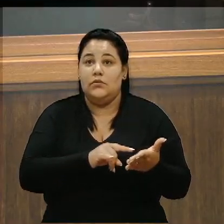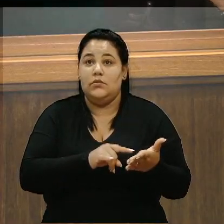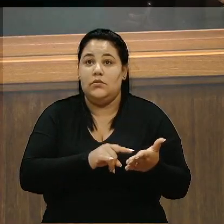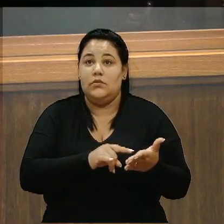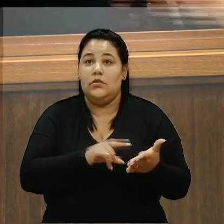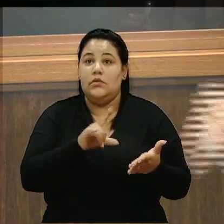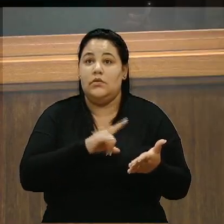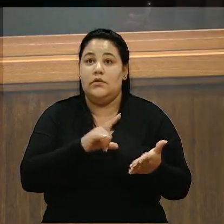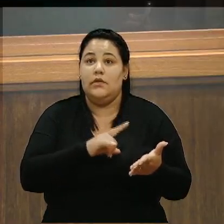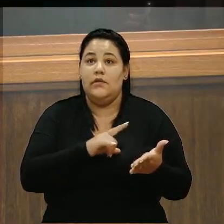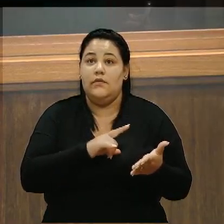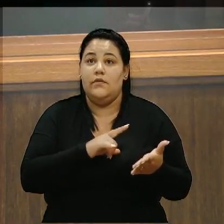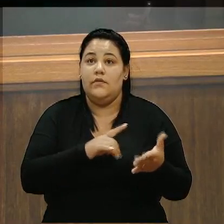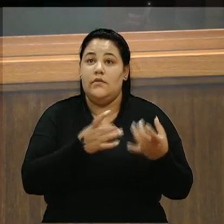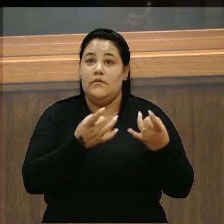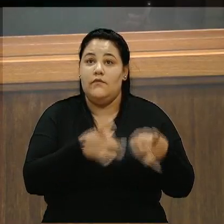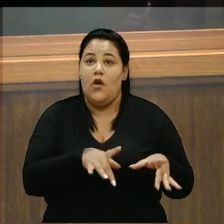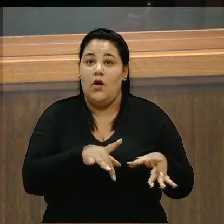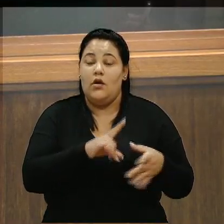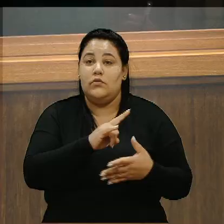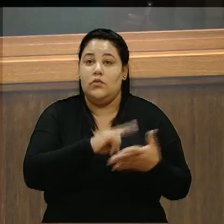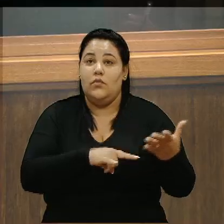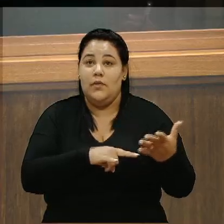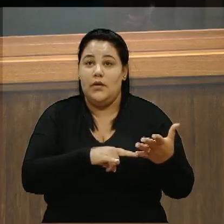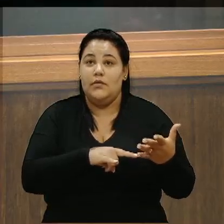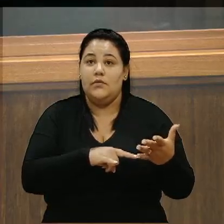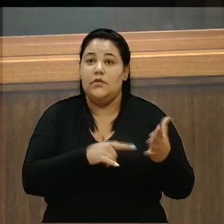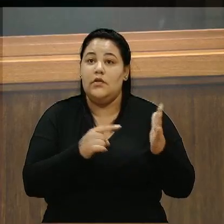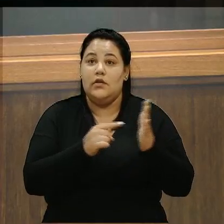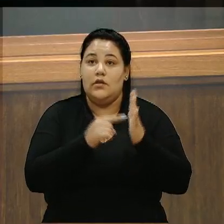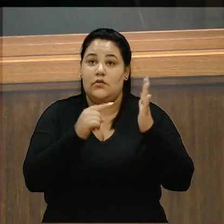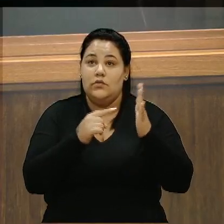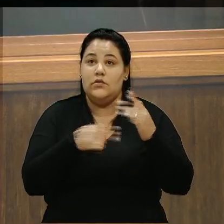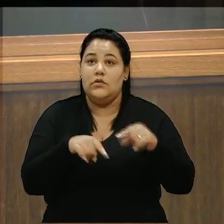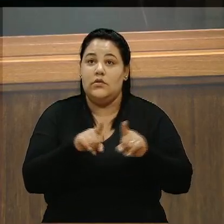jogado fora. Isso também nós vamos investigar, denunciar